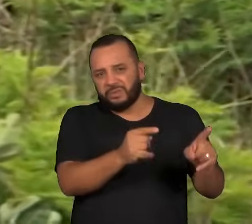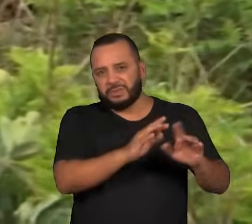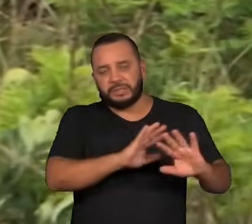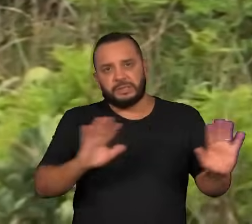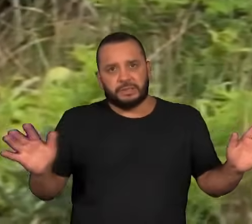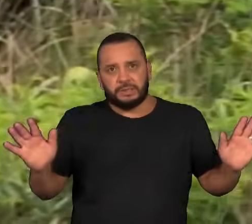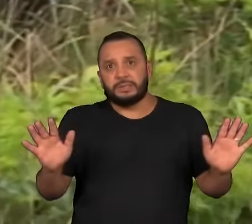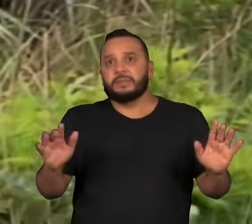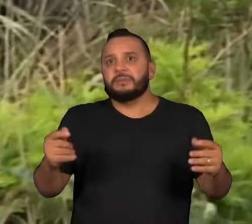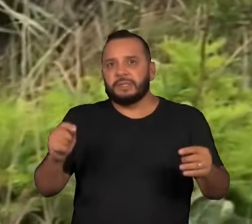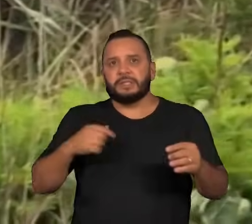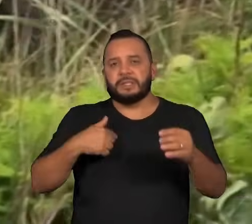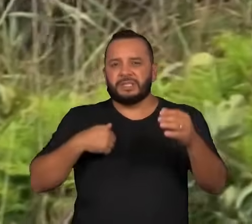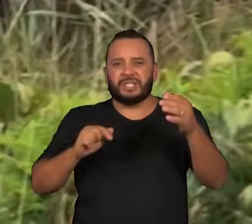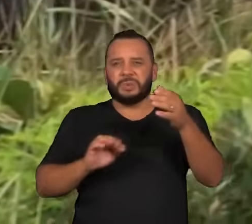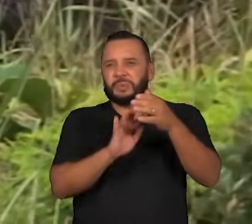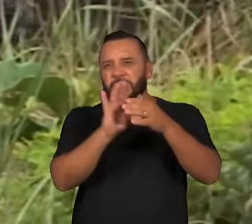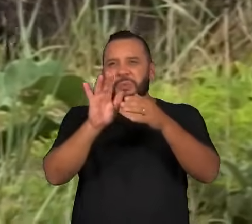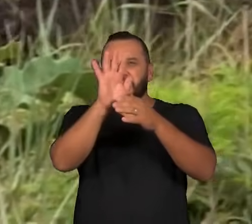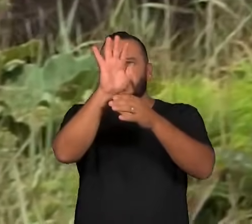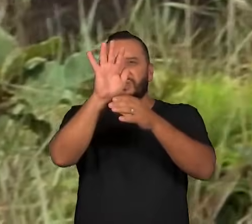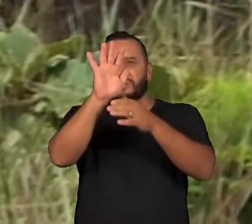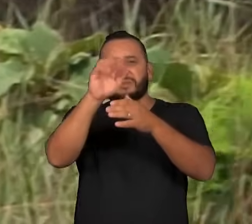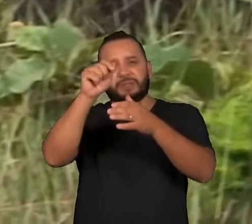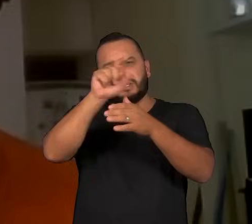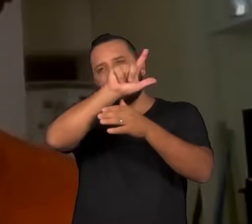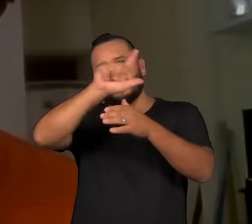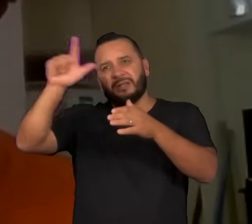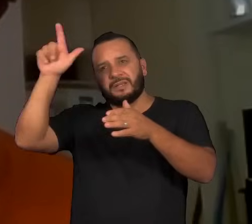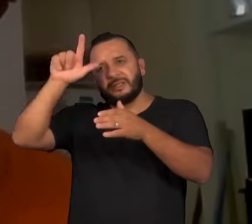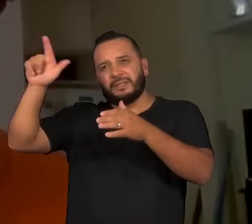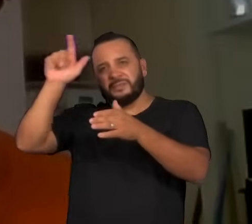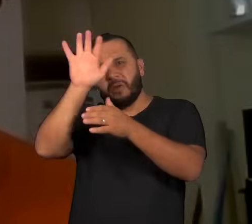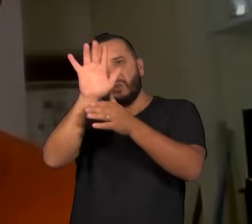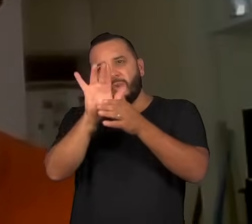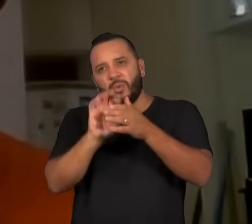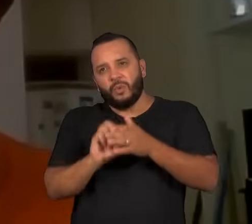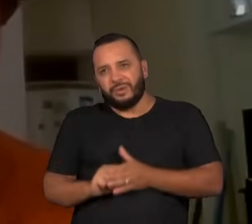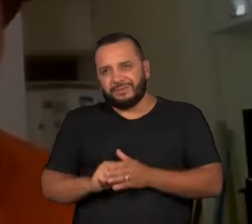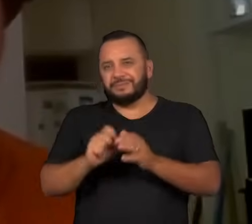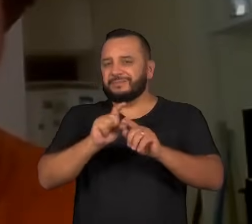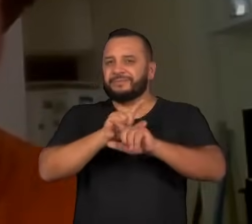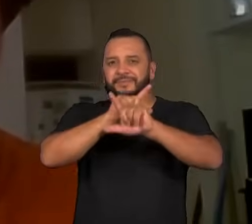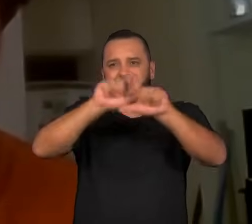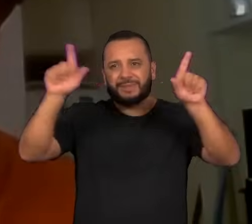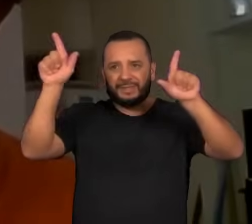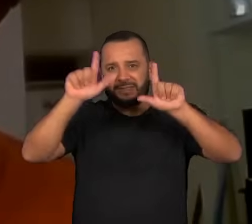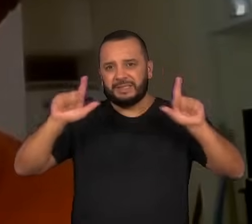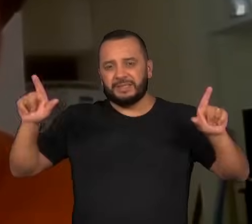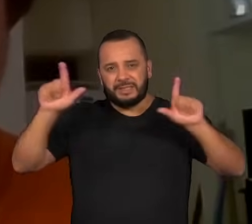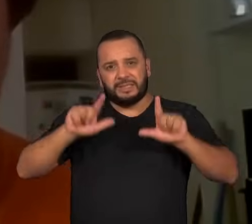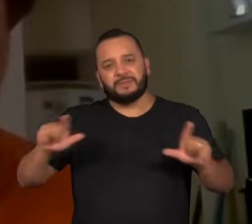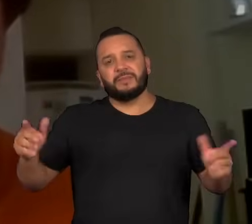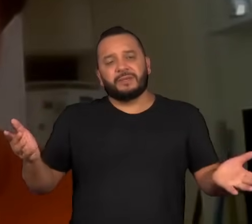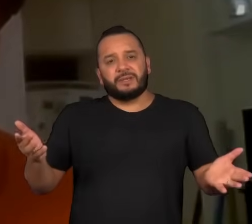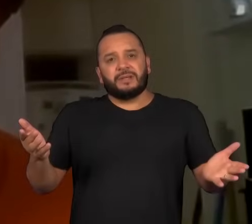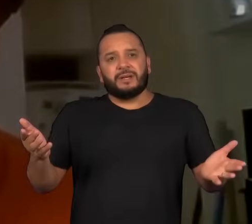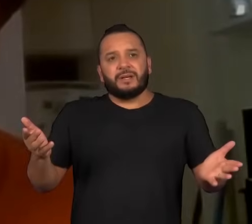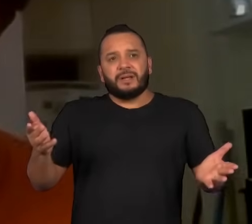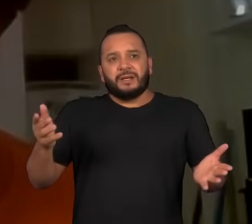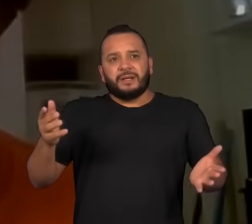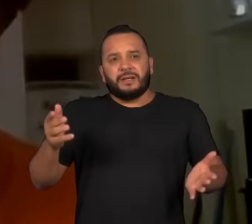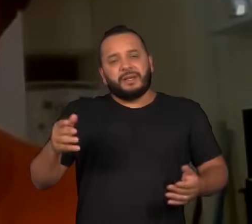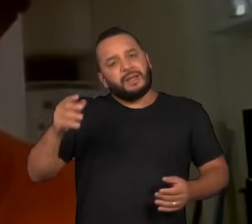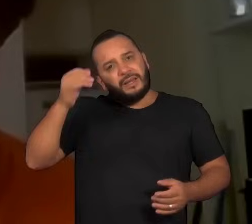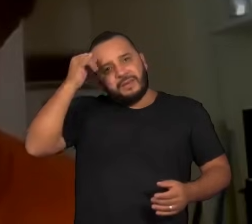de descarbonização, né, também na indústria, porque tudo isso a gente vai reduzir as emissões, né, de